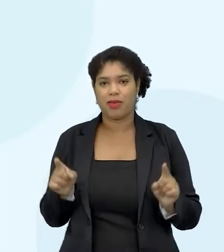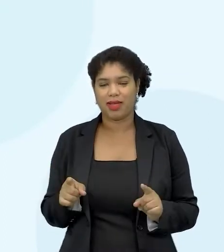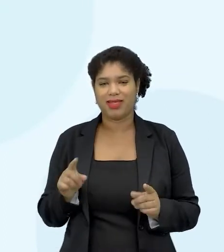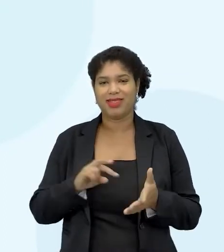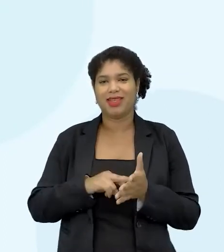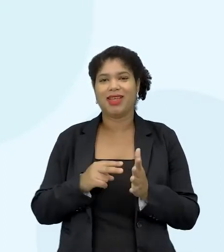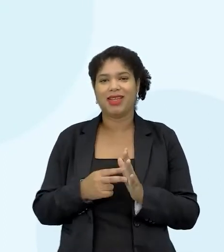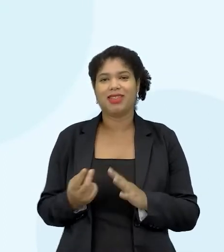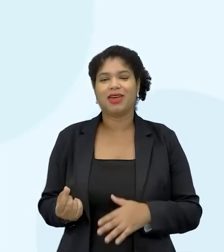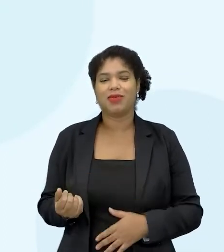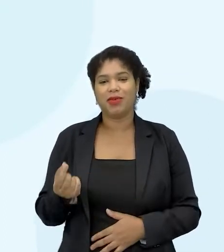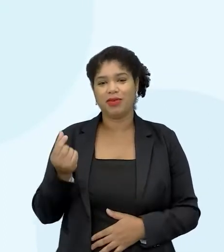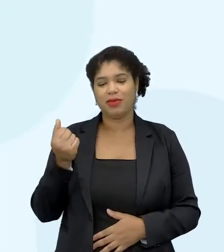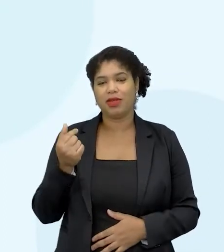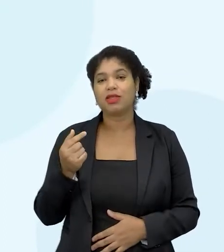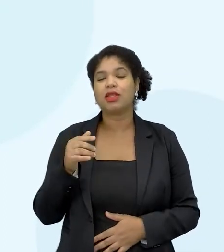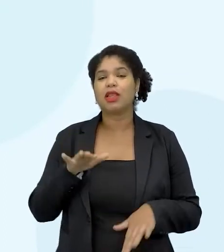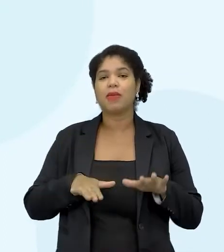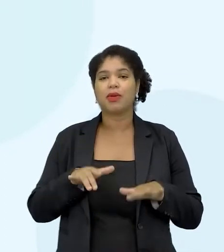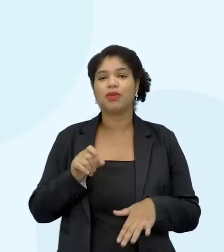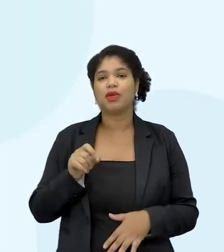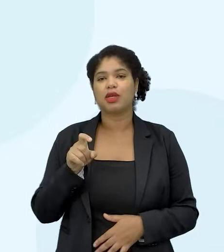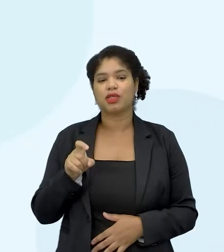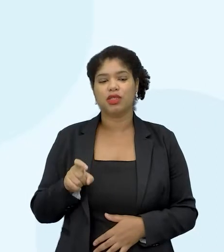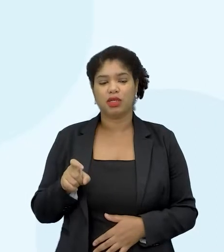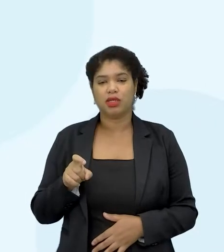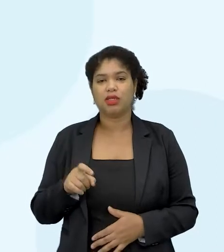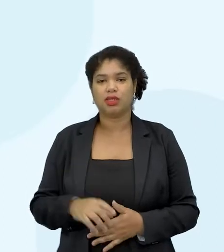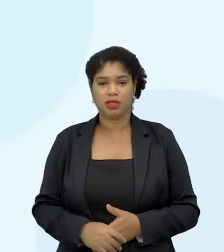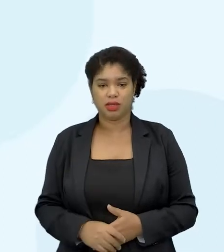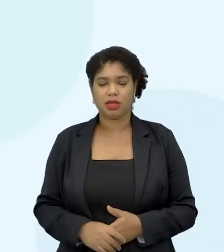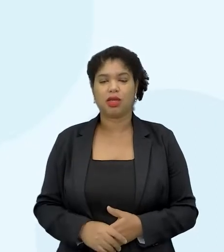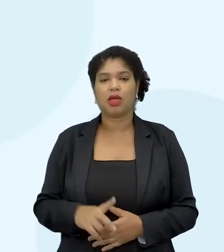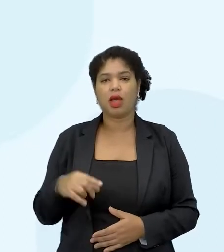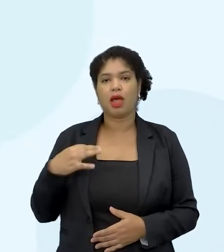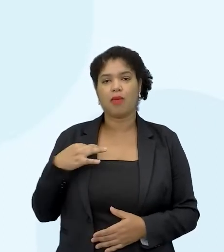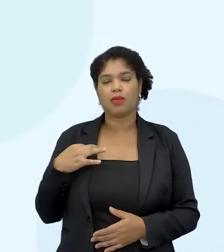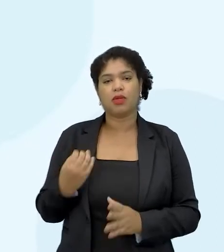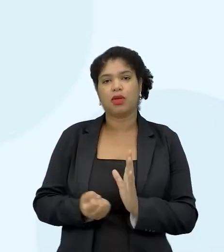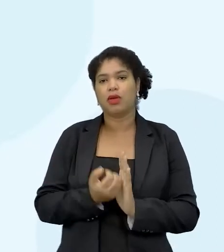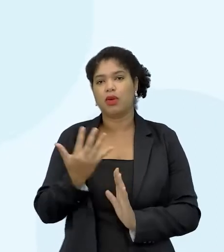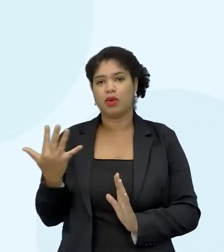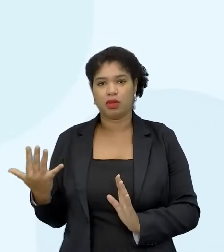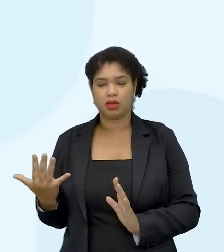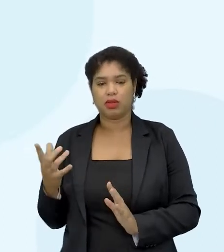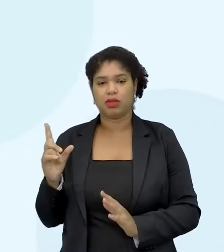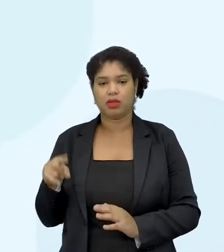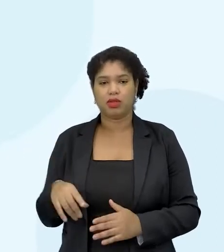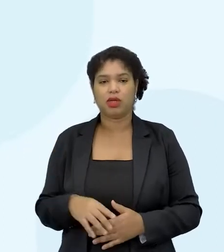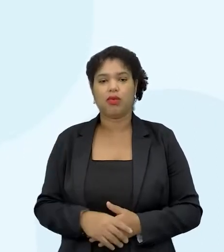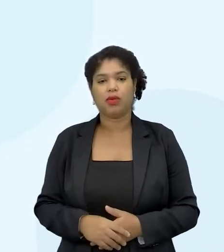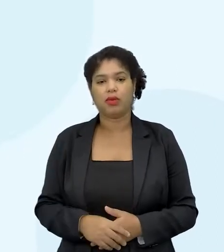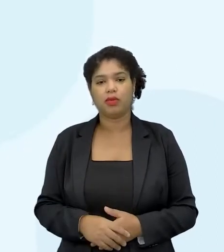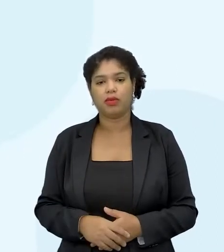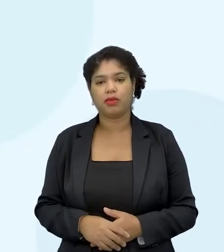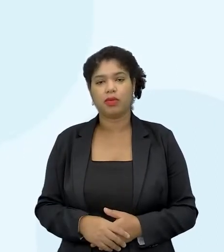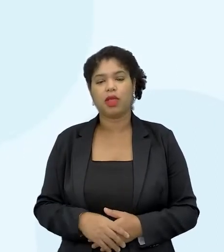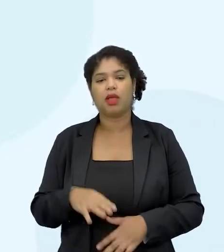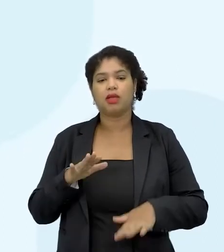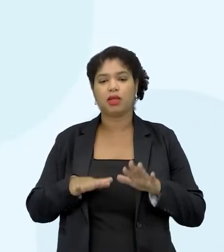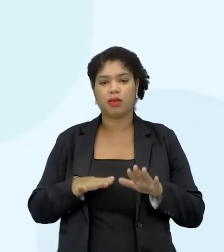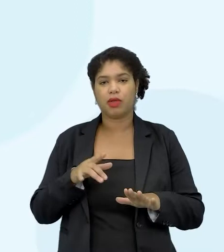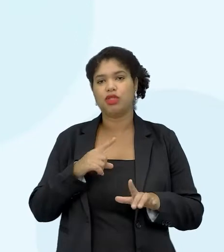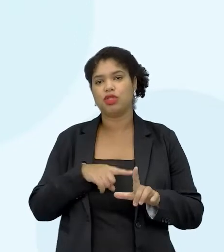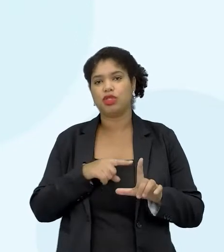custo depende do X, que neste caso é das camisetas, né, do número de camisetas. Então, quem depende fica no vertical, tá